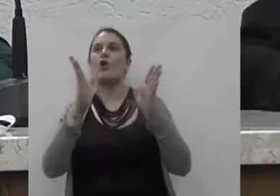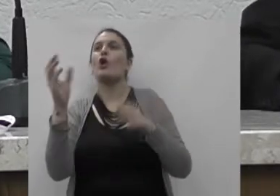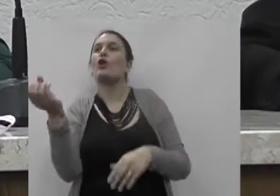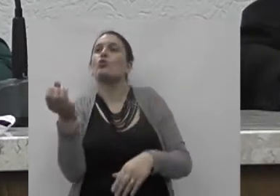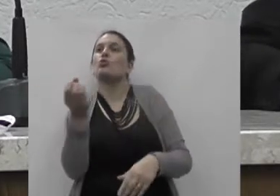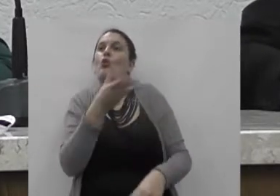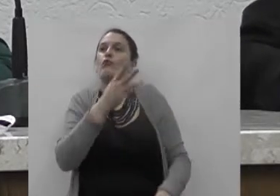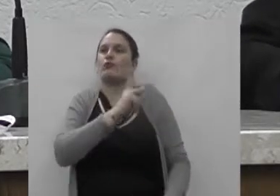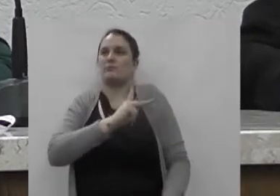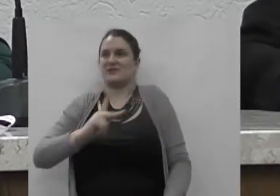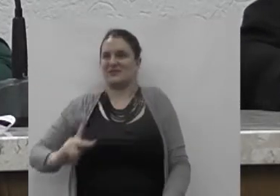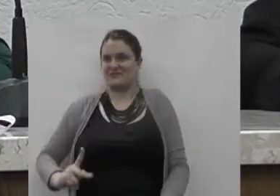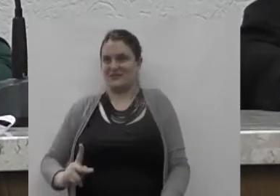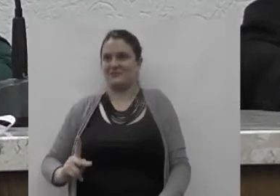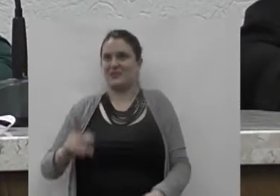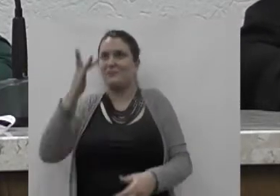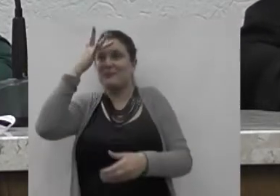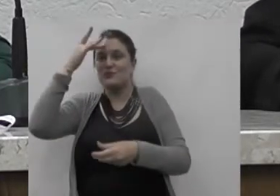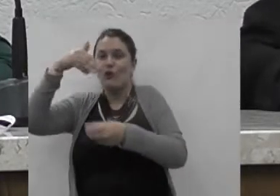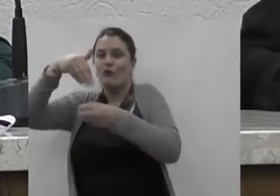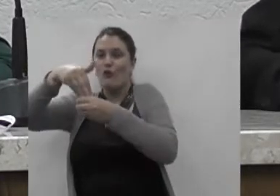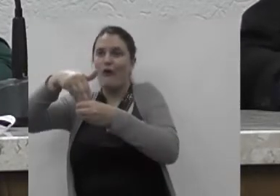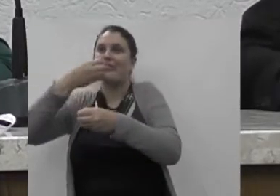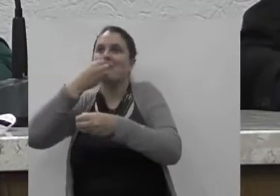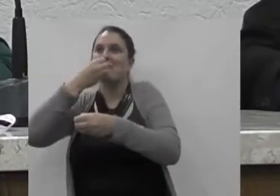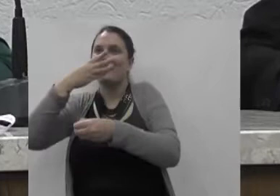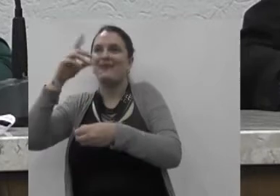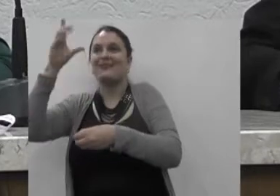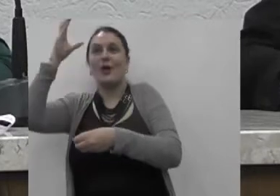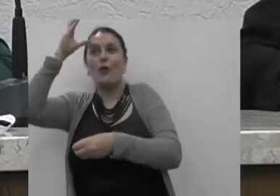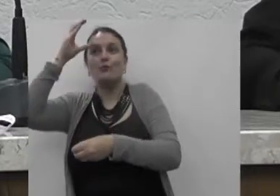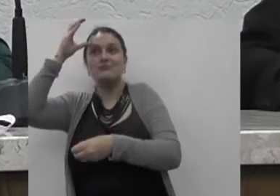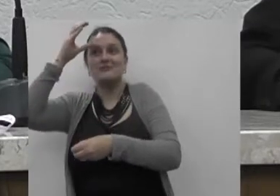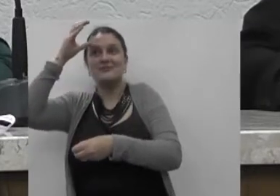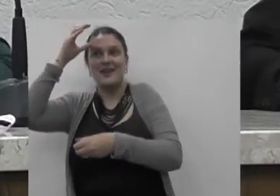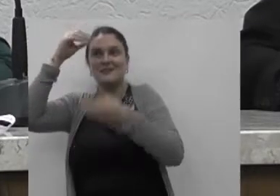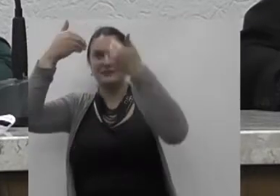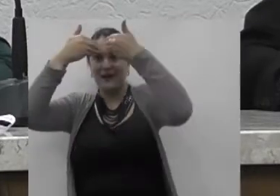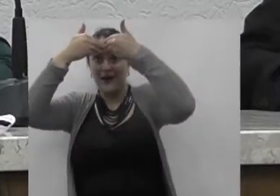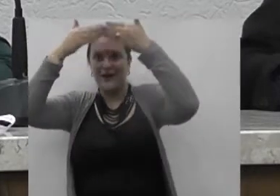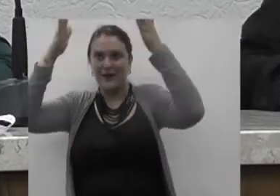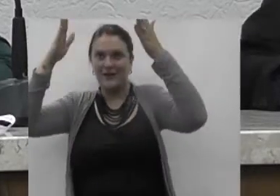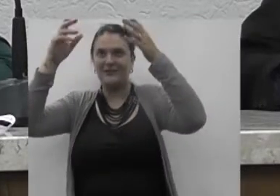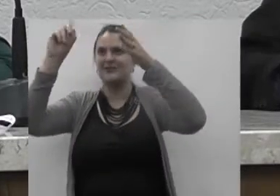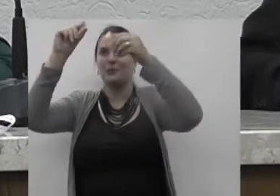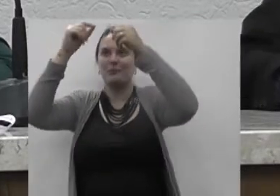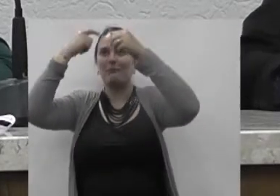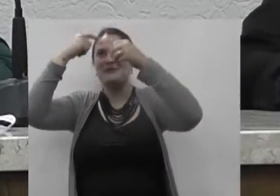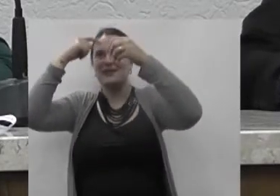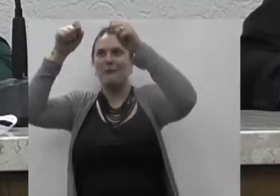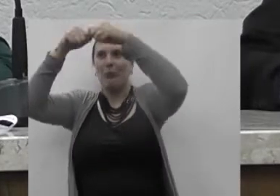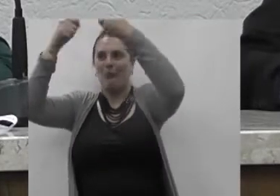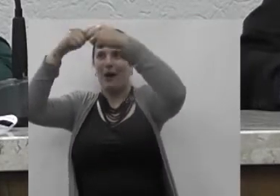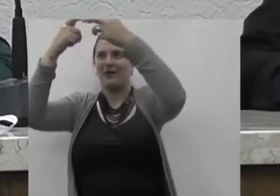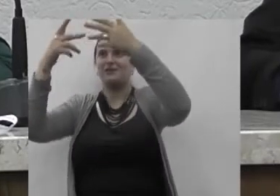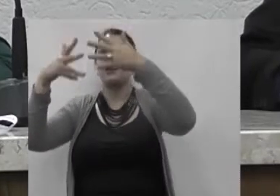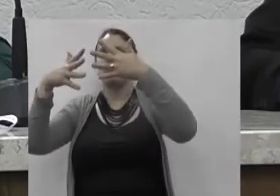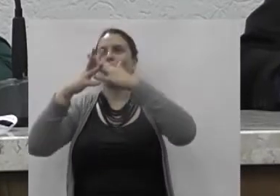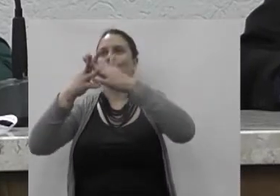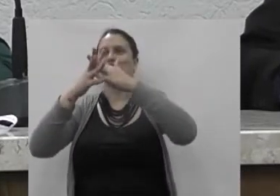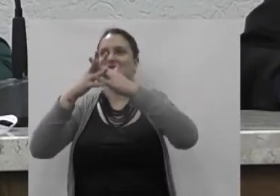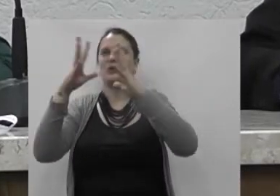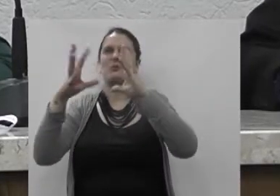responsáveis e façam o melhor pela nossa nação, pois estamos próximos às eleições e devemos